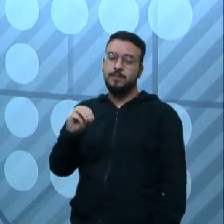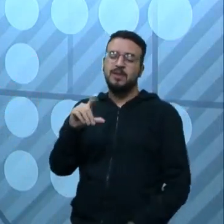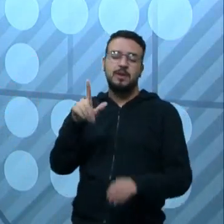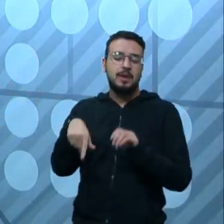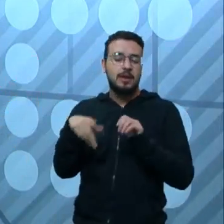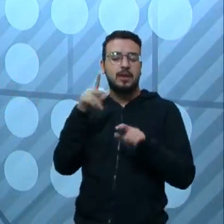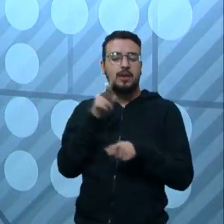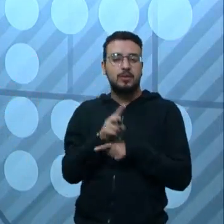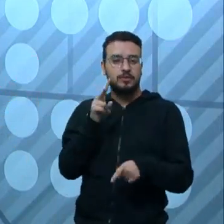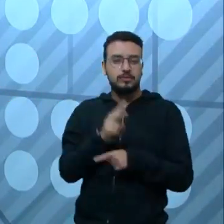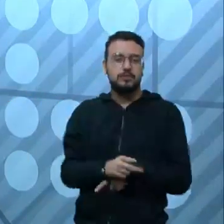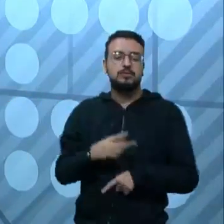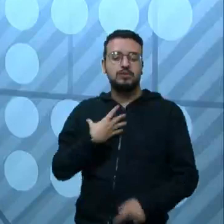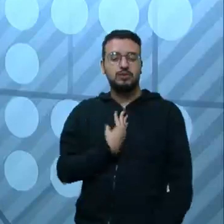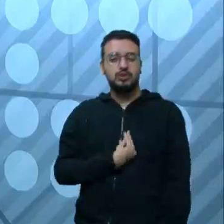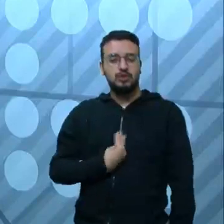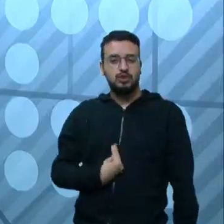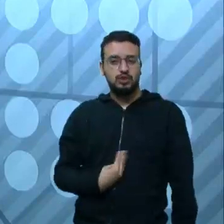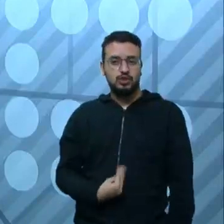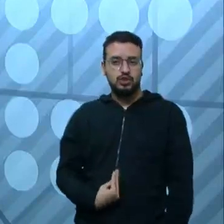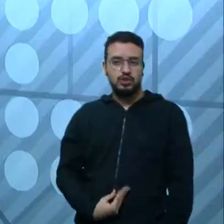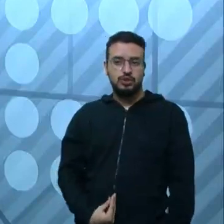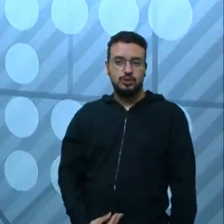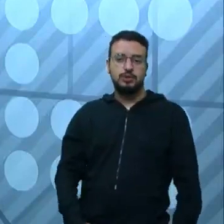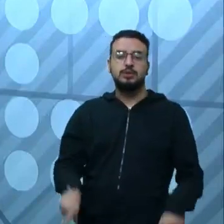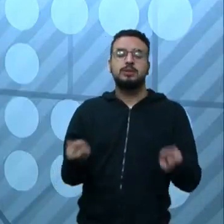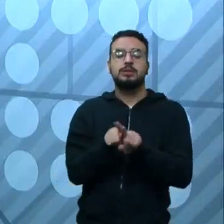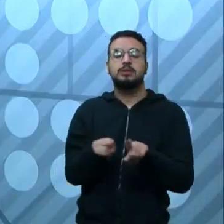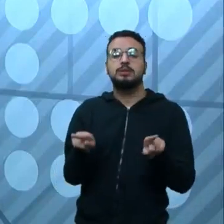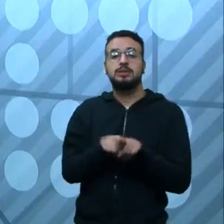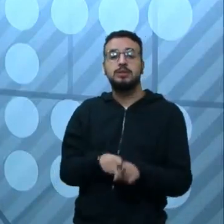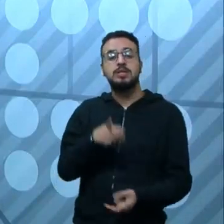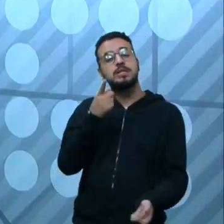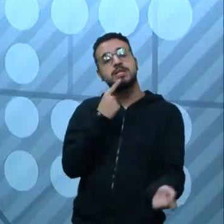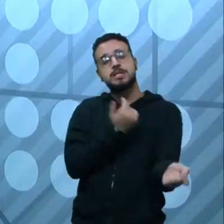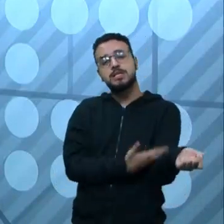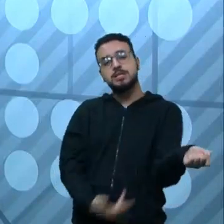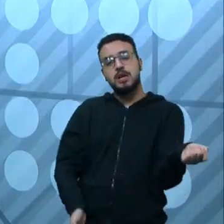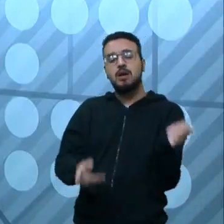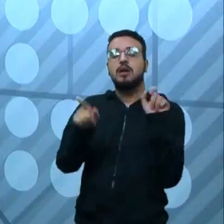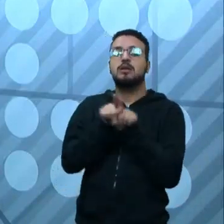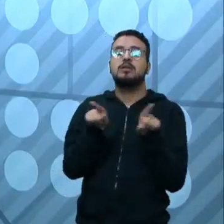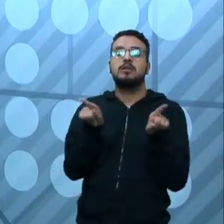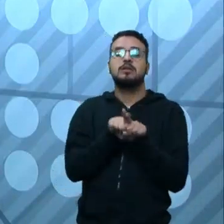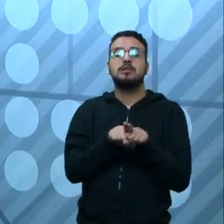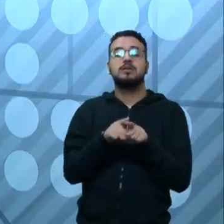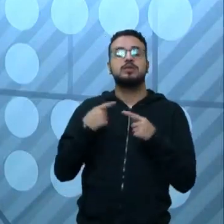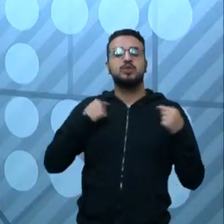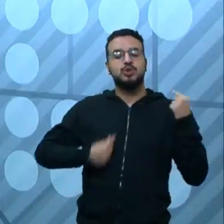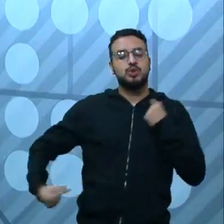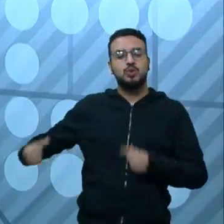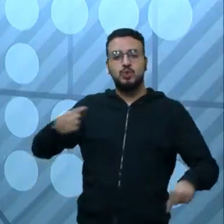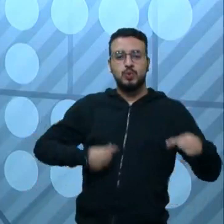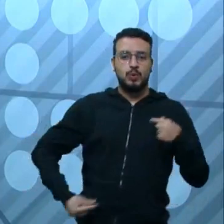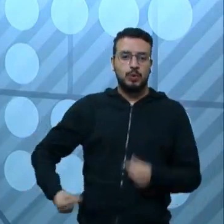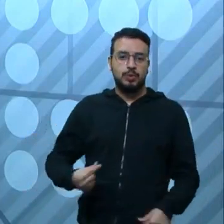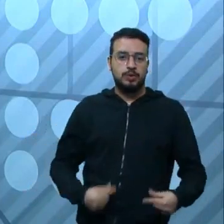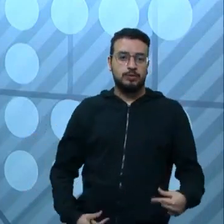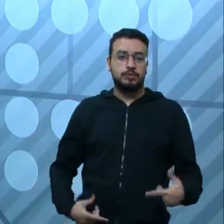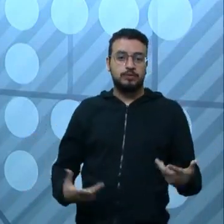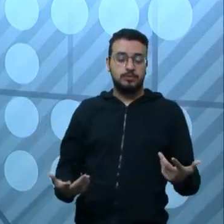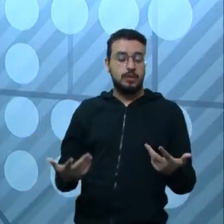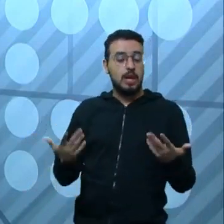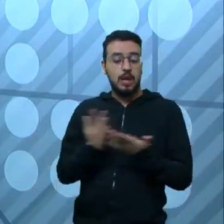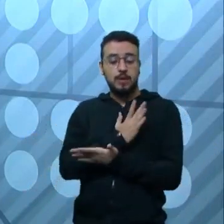cuidar da parte de bombeamento de sangue e do sistema circulatório também. Então, tem ações presentes no meu corpo que eu não